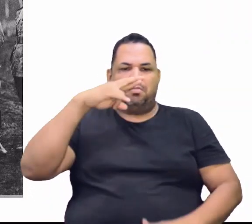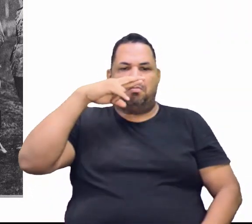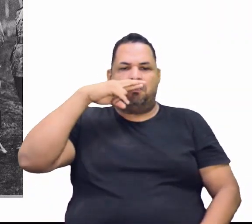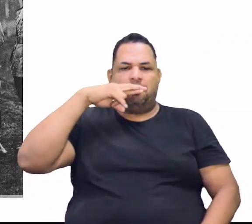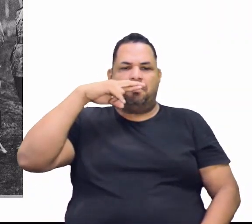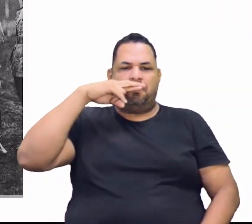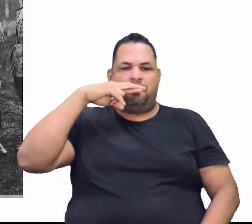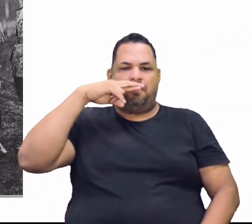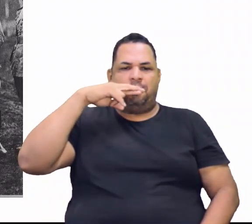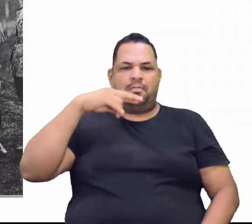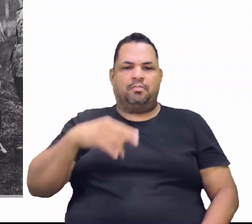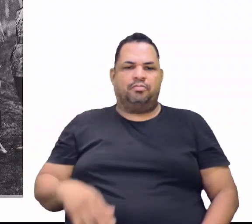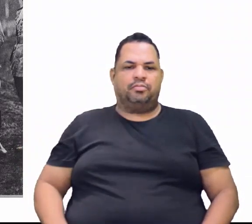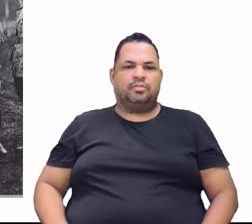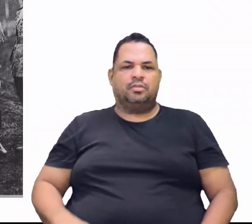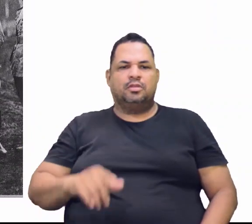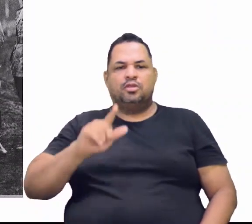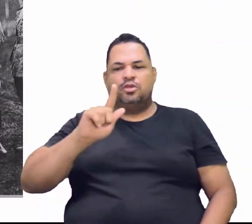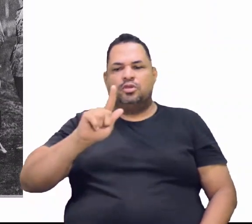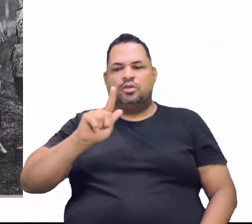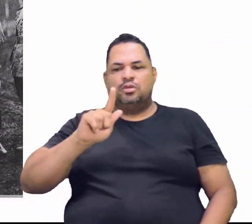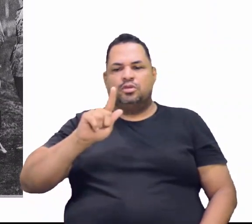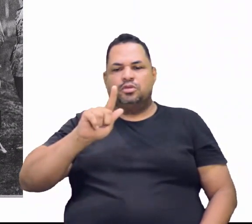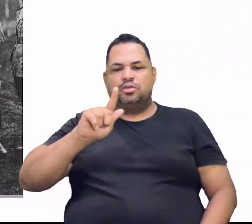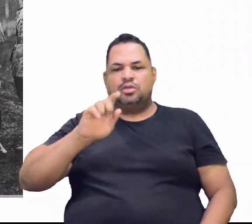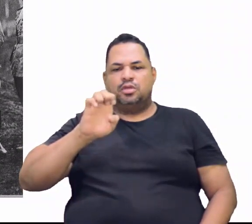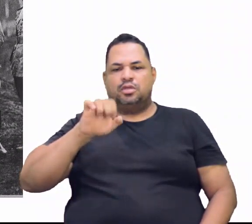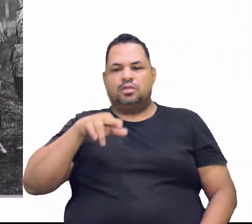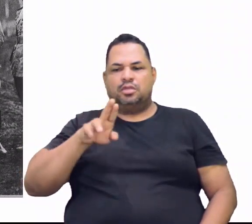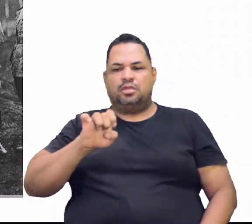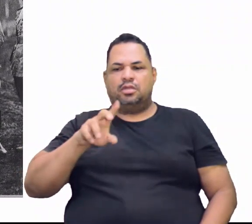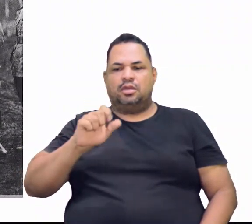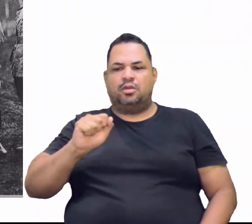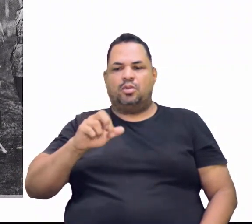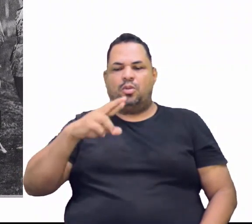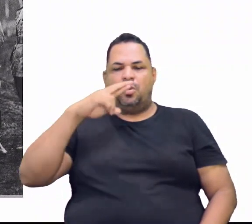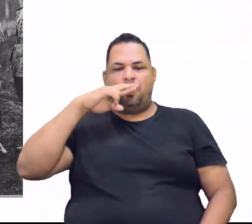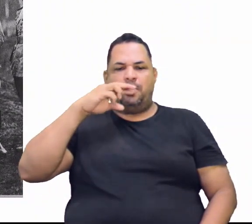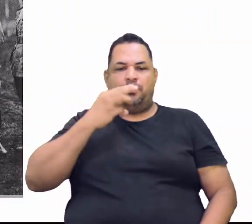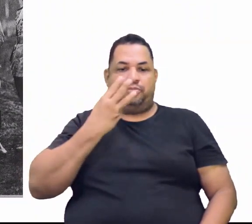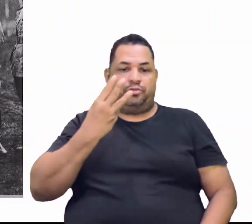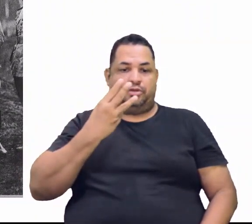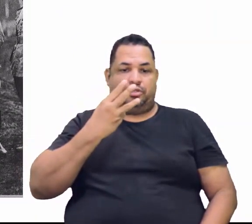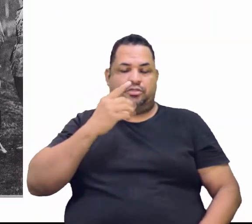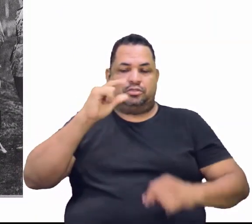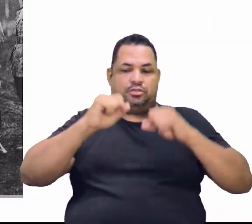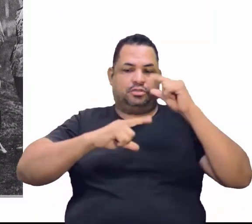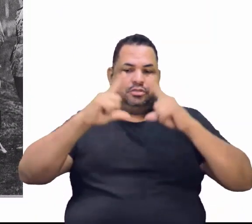Rondon, na verdade é o General Rondon, General 3 estrelas, olha aqui.